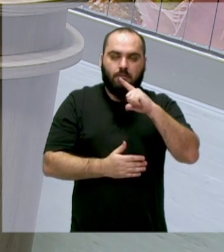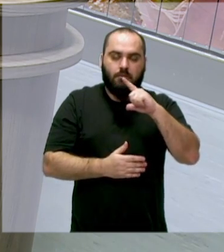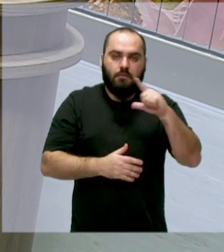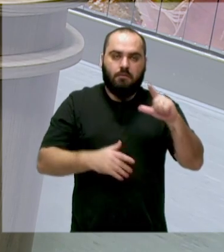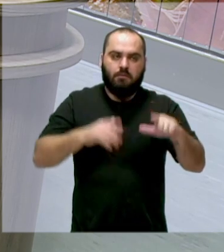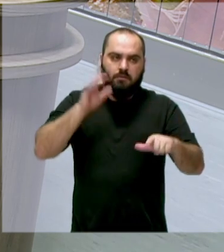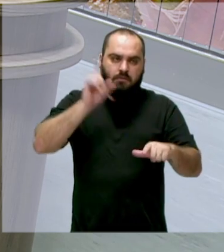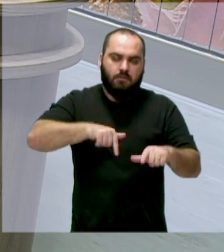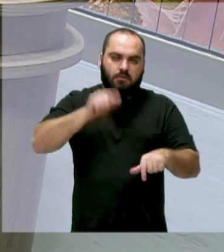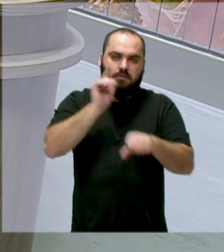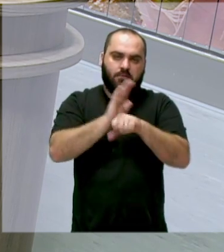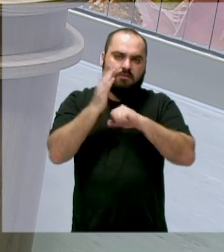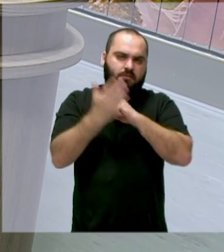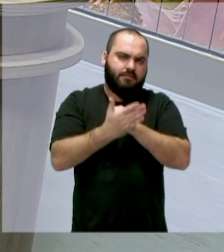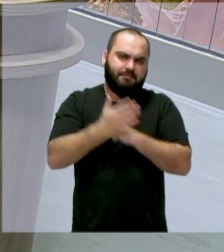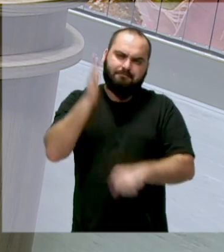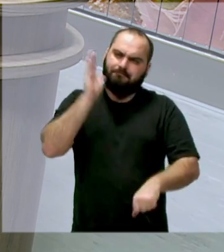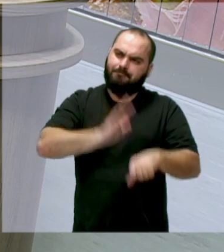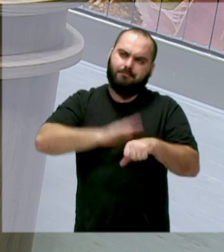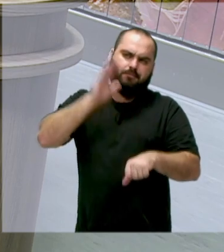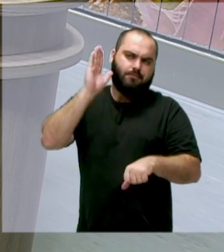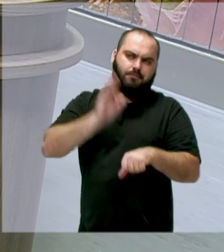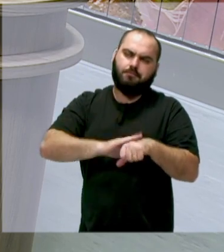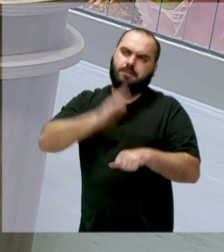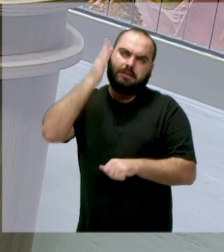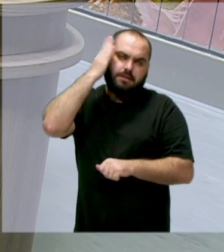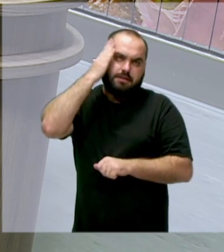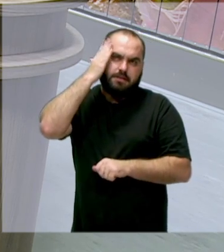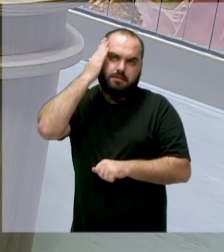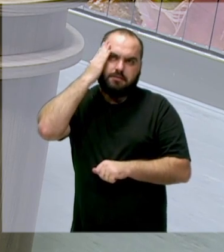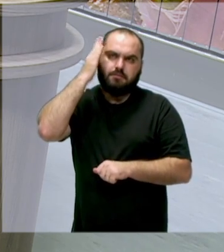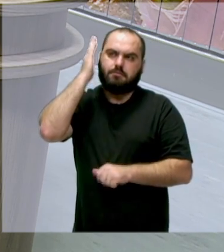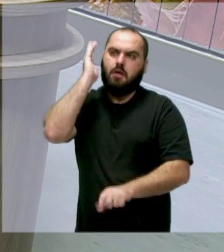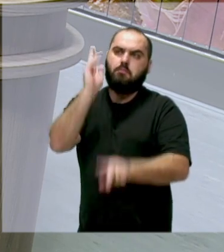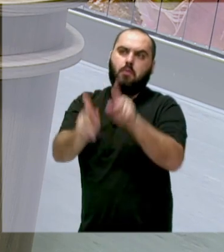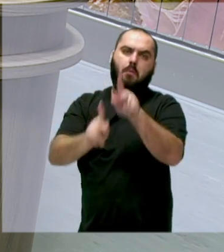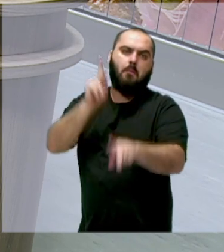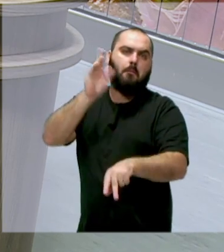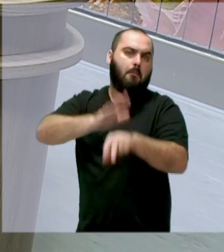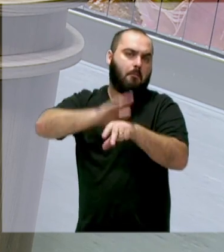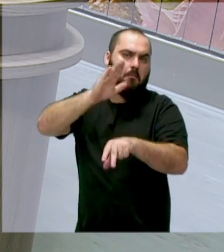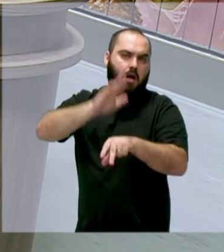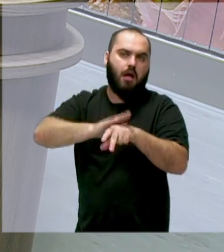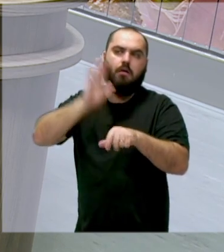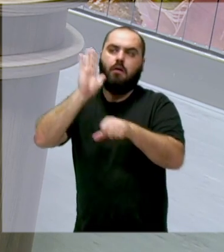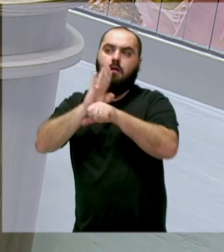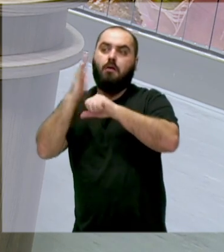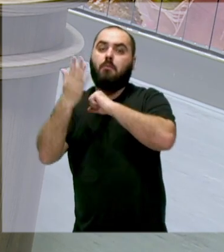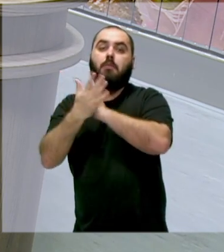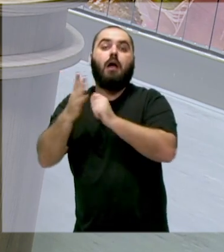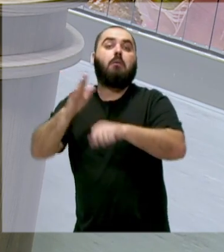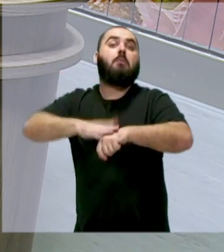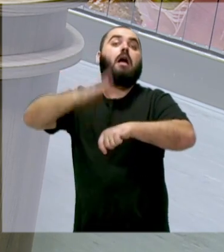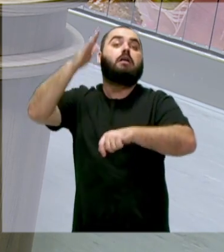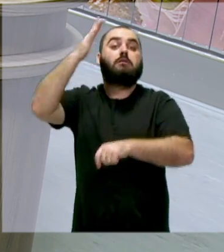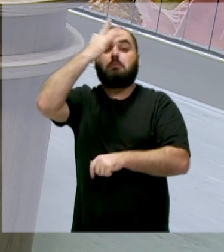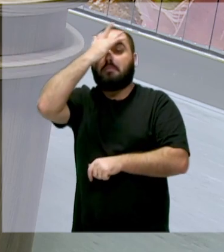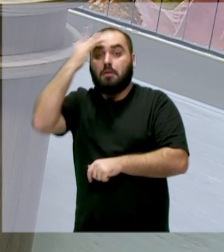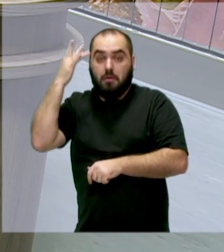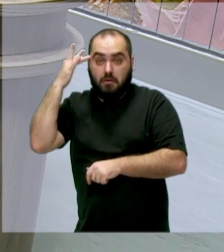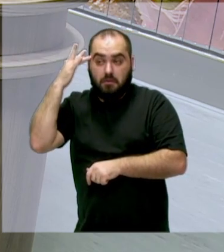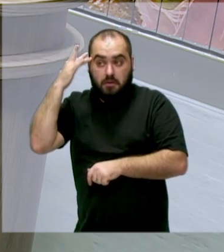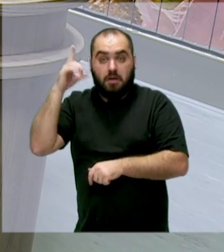mais tradicionais que sempre eram encontrados, que por serem os mais populosos, também estão com alto